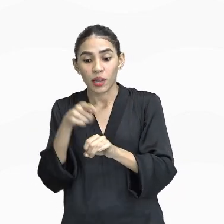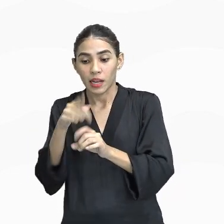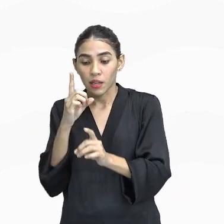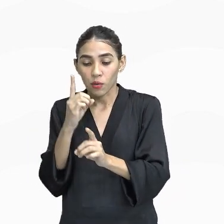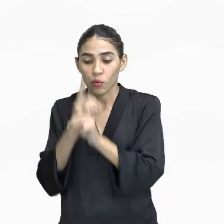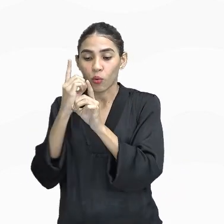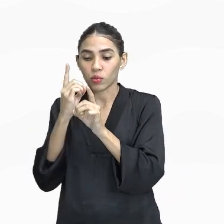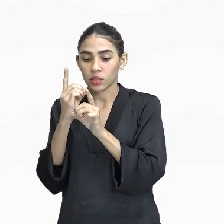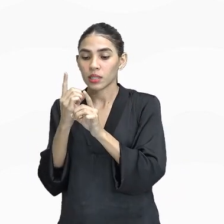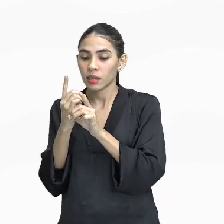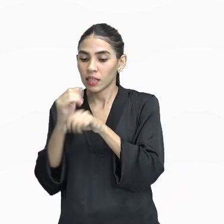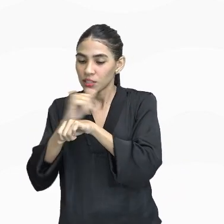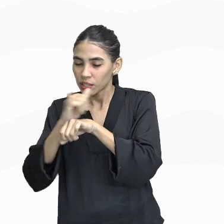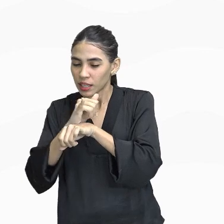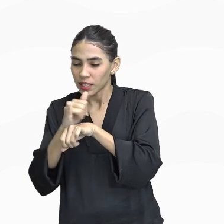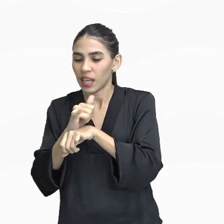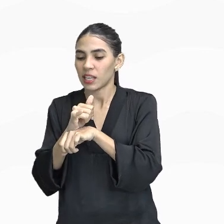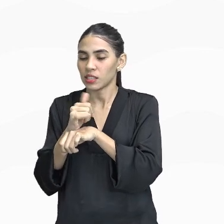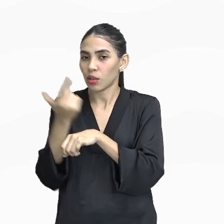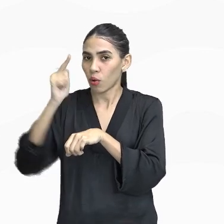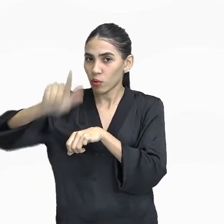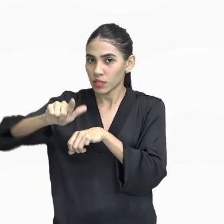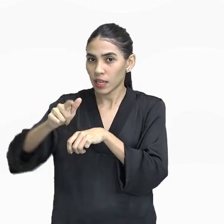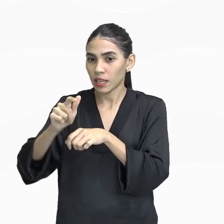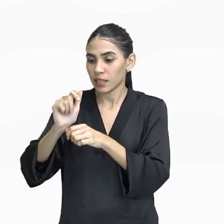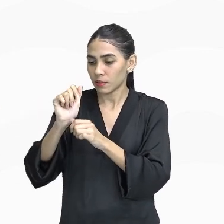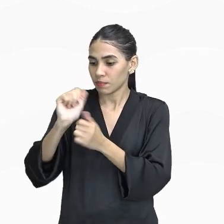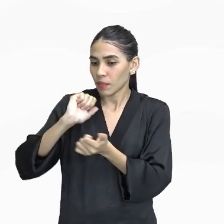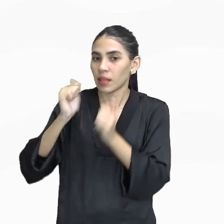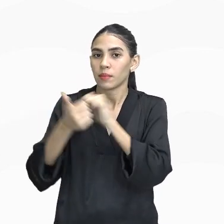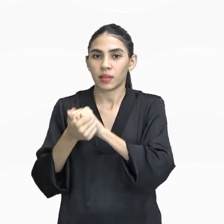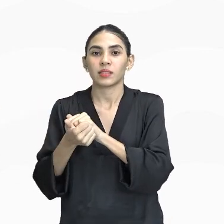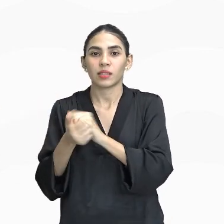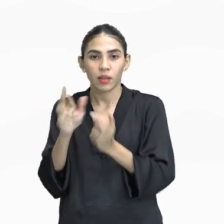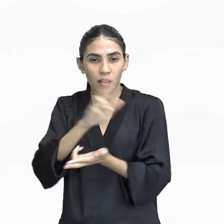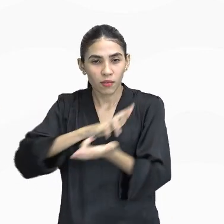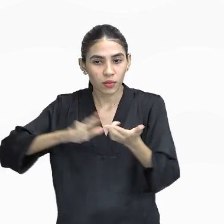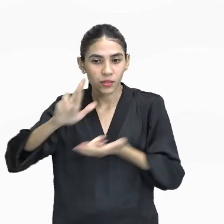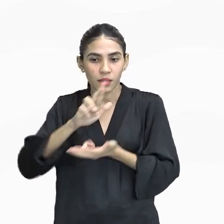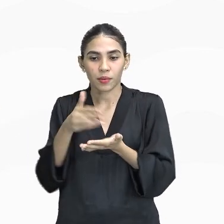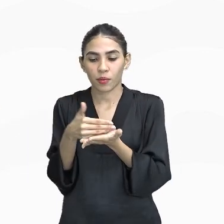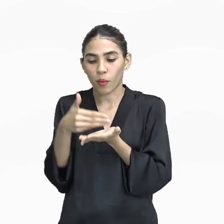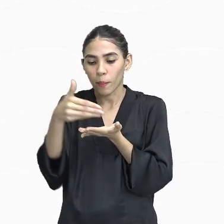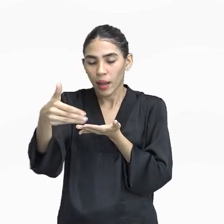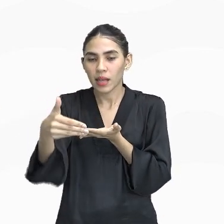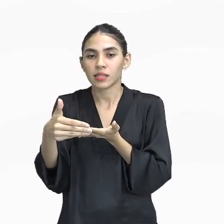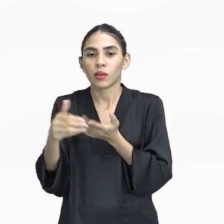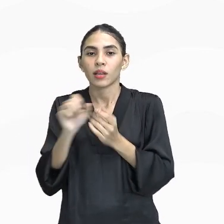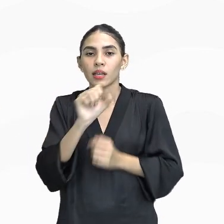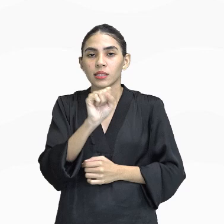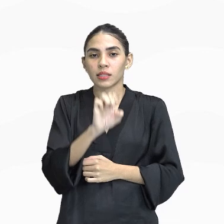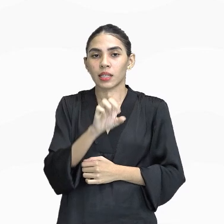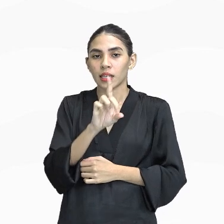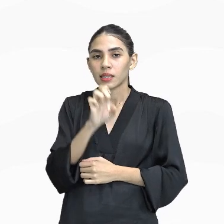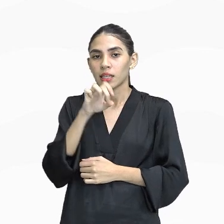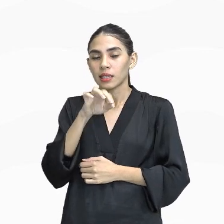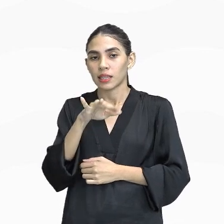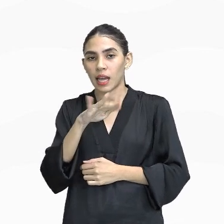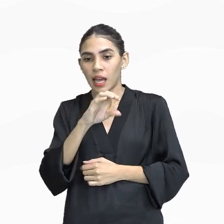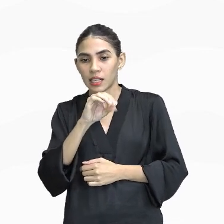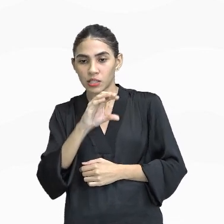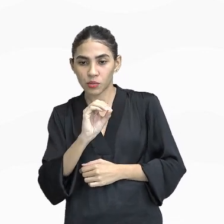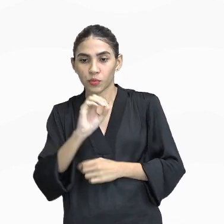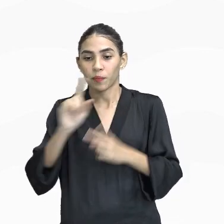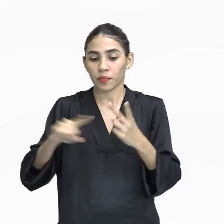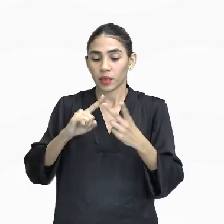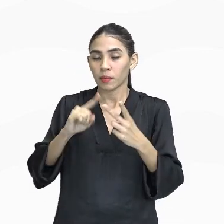que ele consegue cultivar, ocorre toda uma revolução. E aí inicia-se o sedentarismo, inicia-se, portanto,